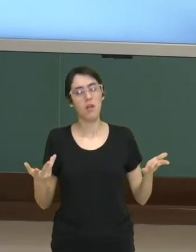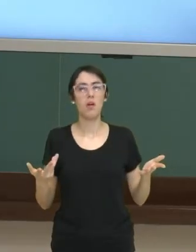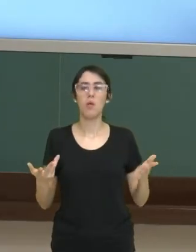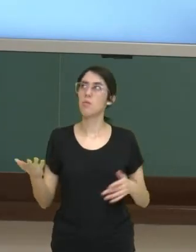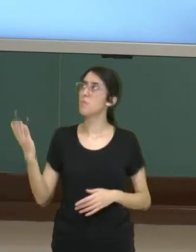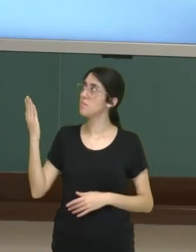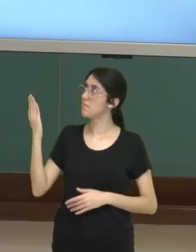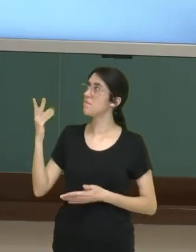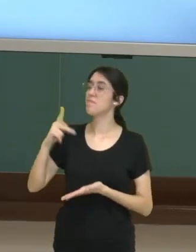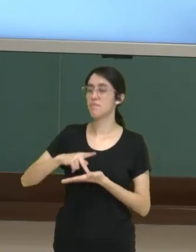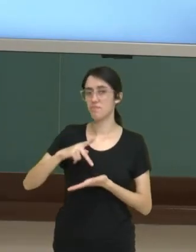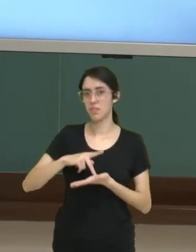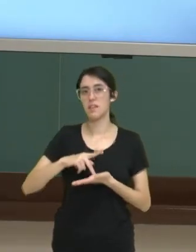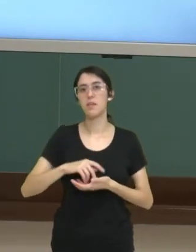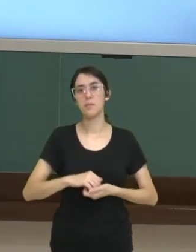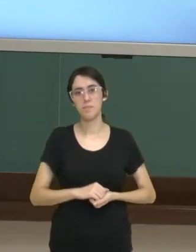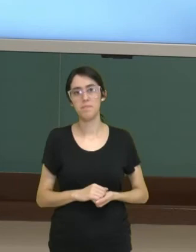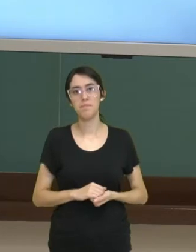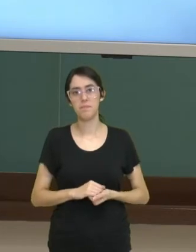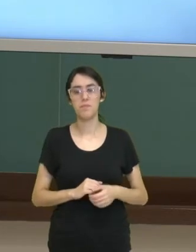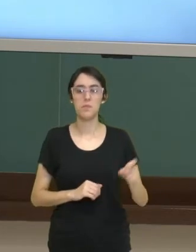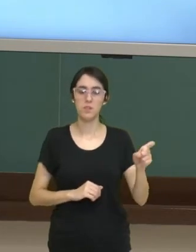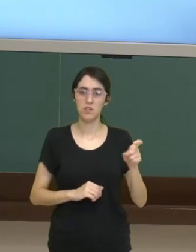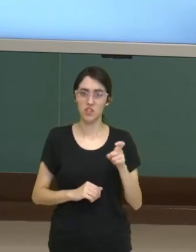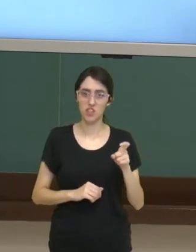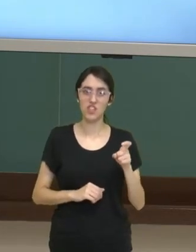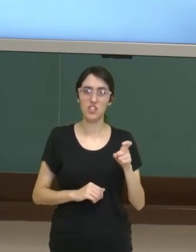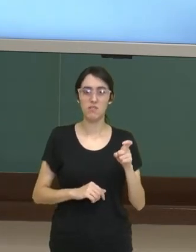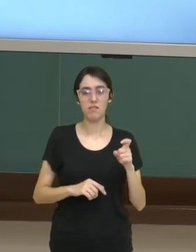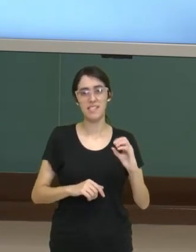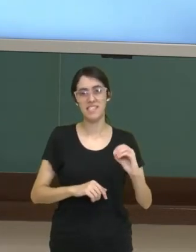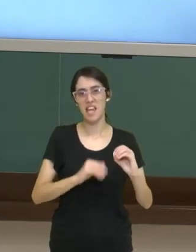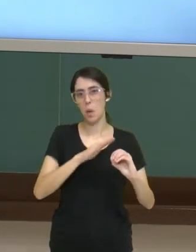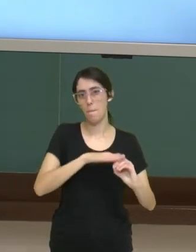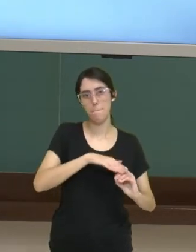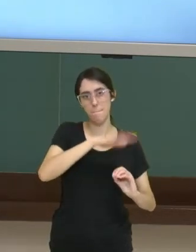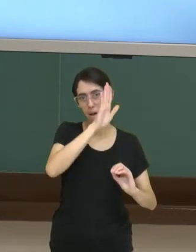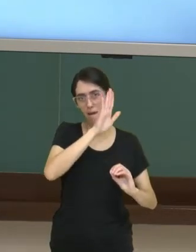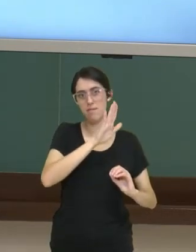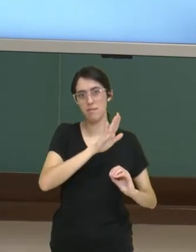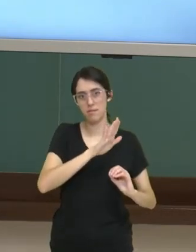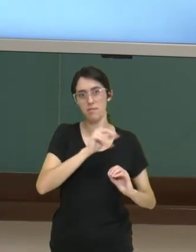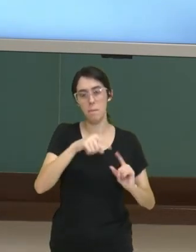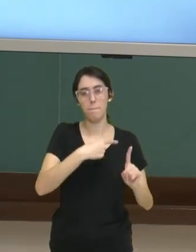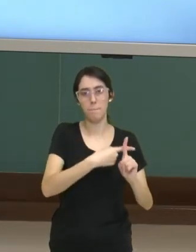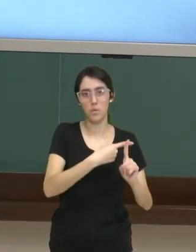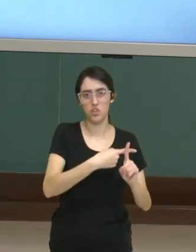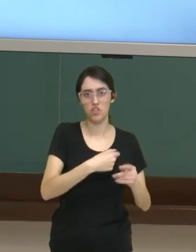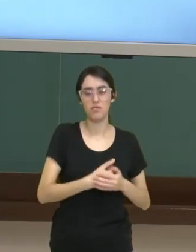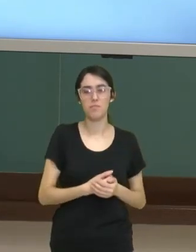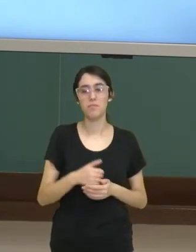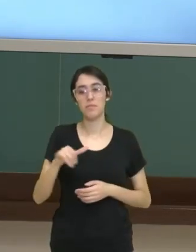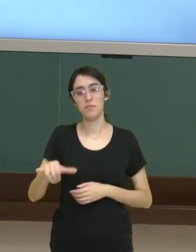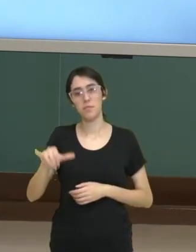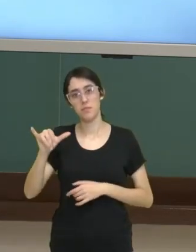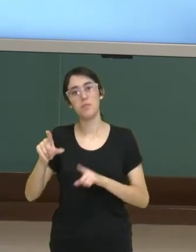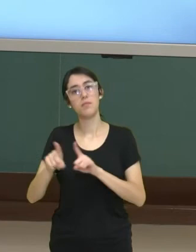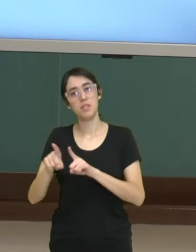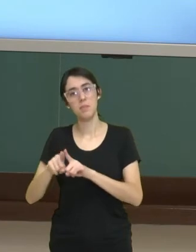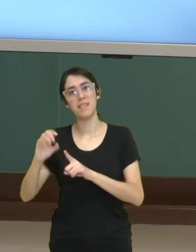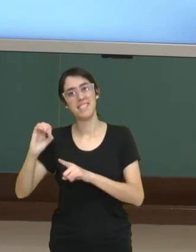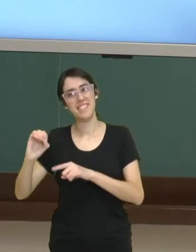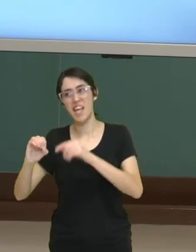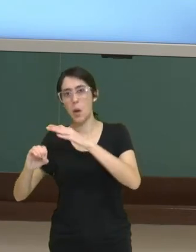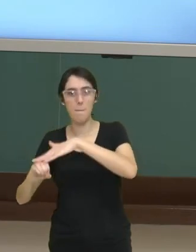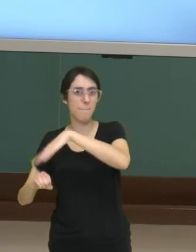é verdadeira. Tanto x é maior que zero significa positivo, né? E o y também maior